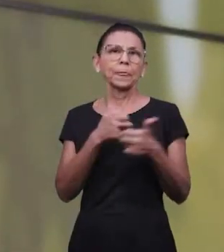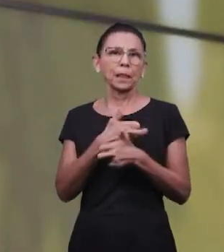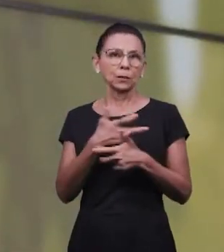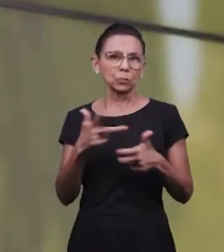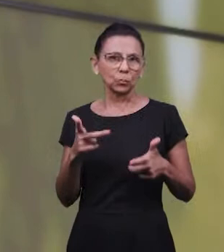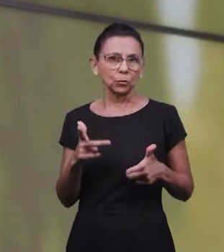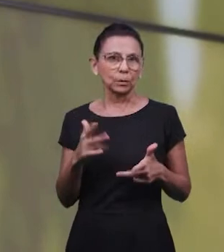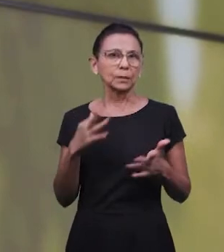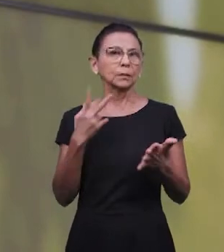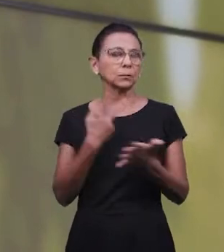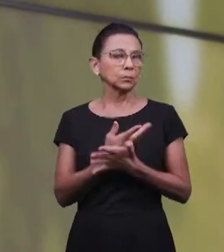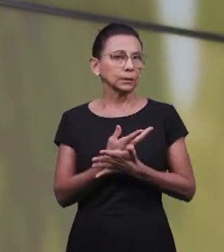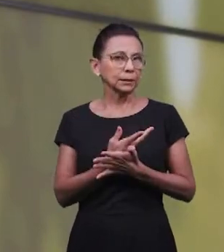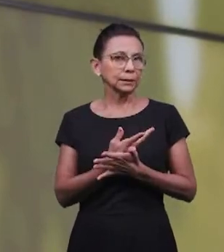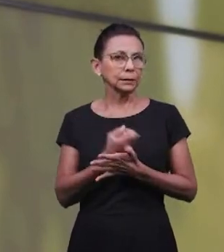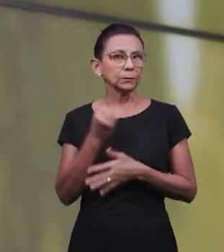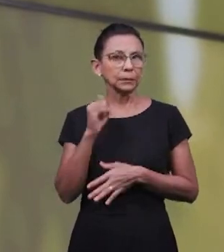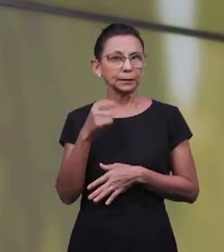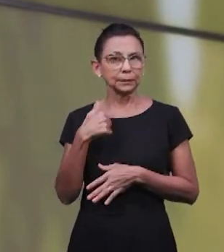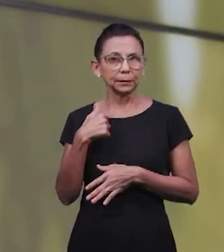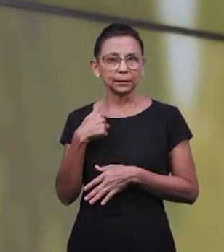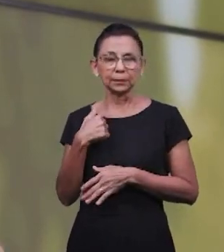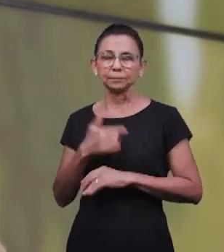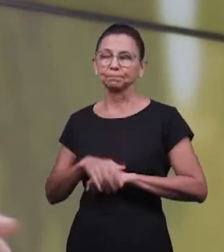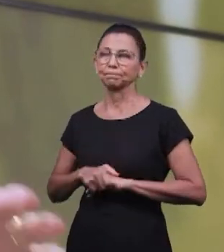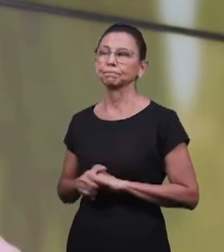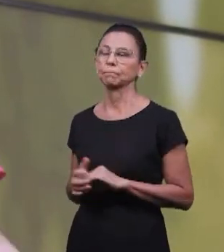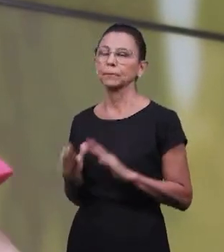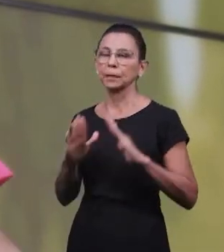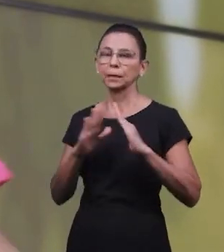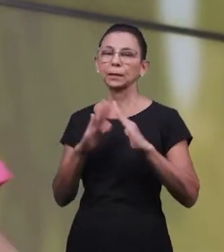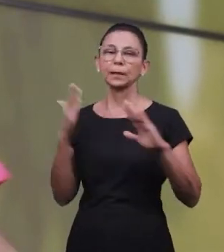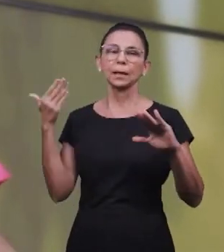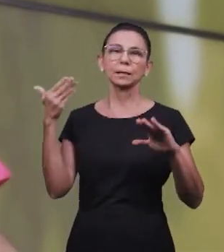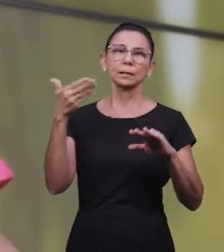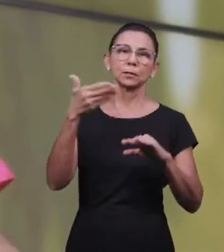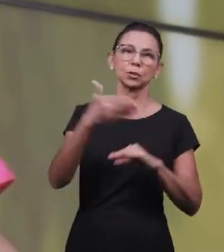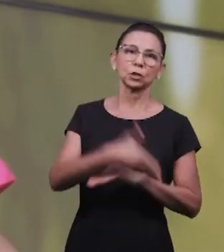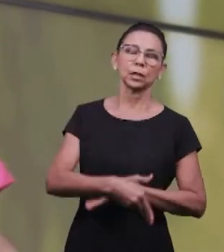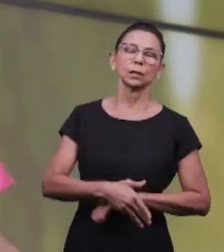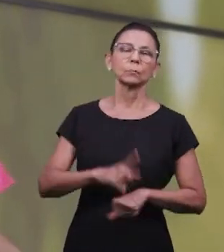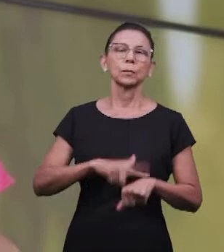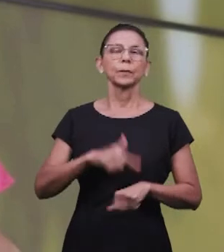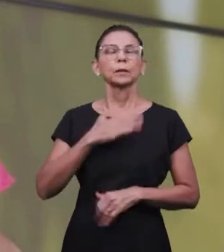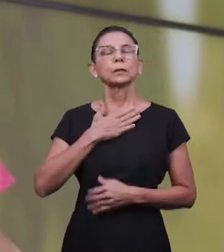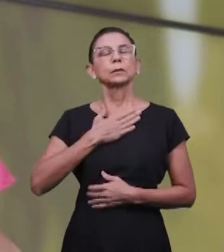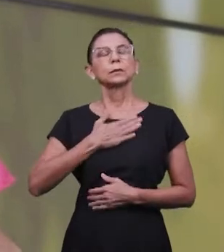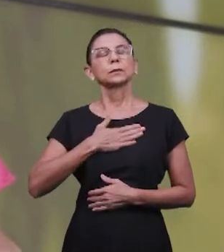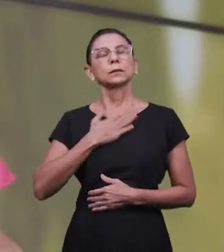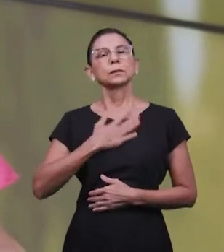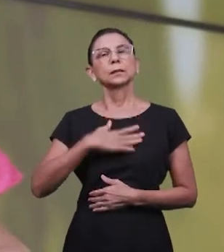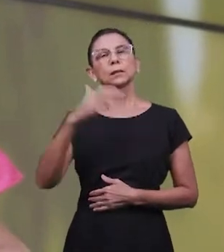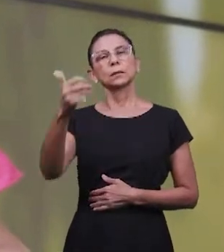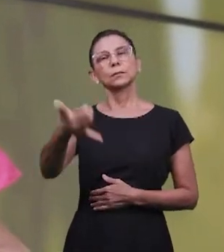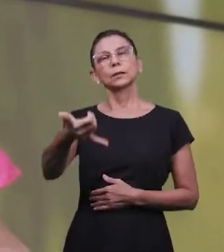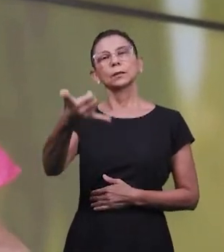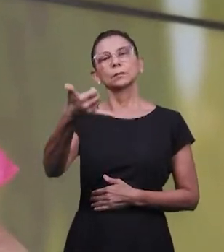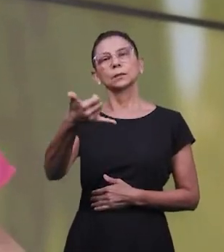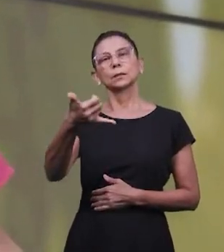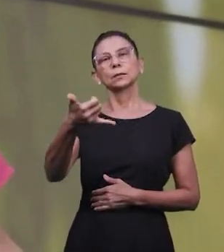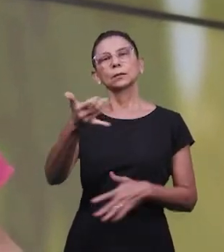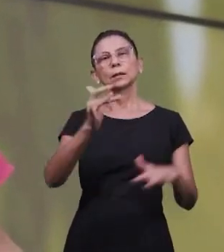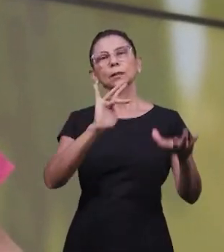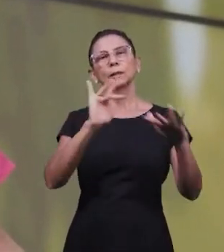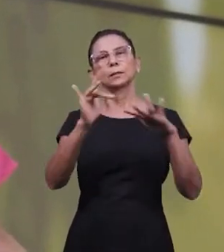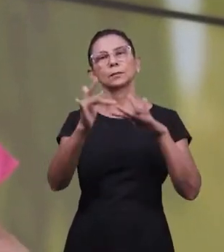se eu chego em casa e vou, no meu descanso, ficar nas redes sociais, eu não vou